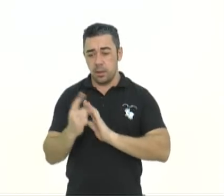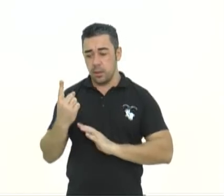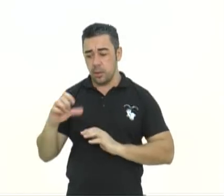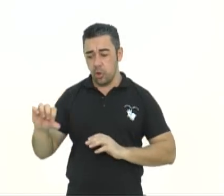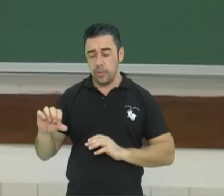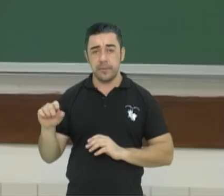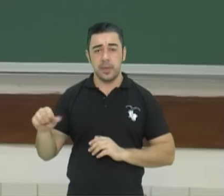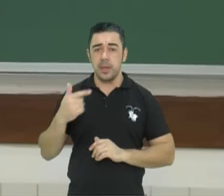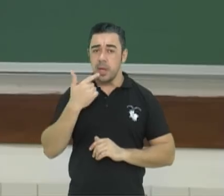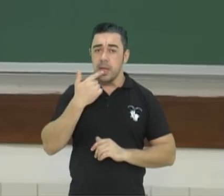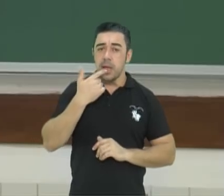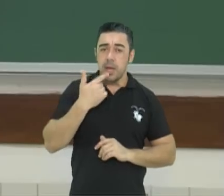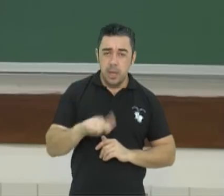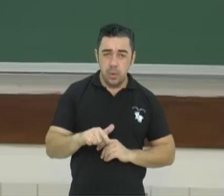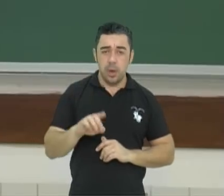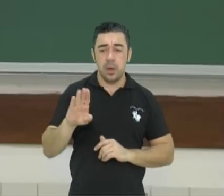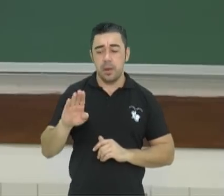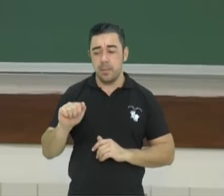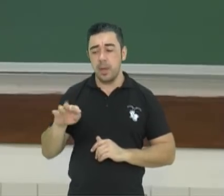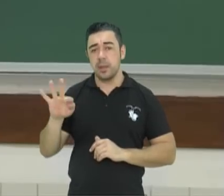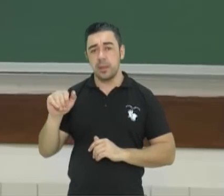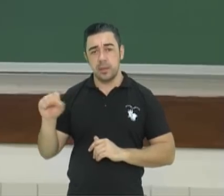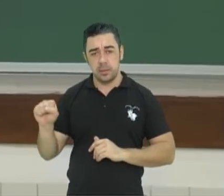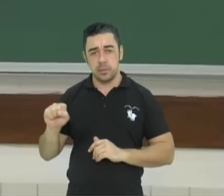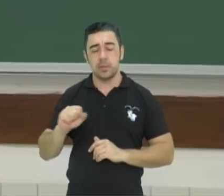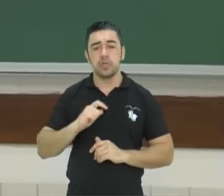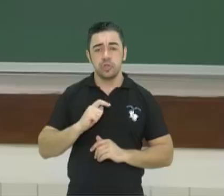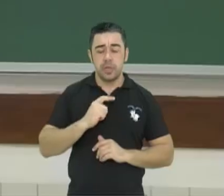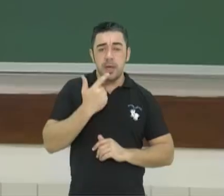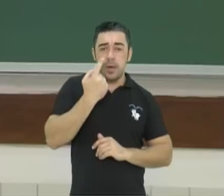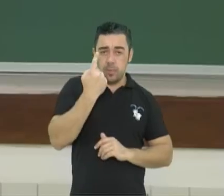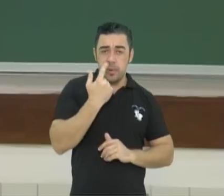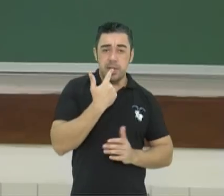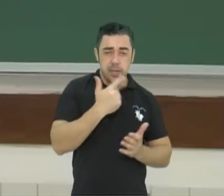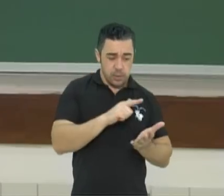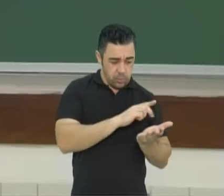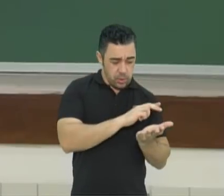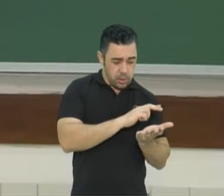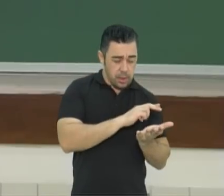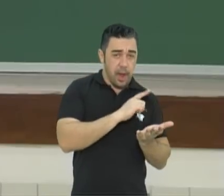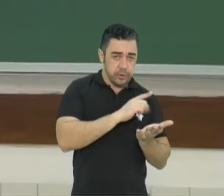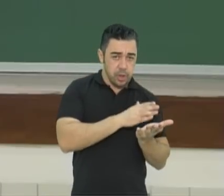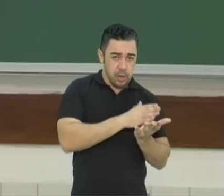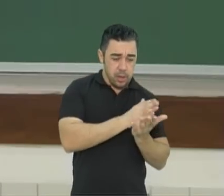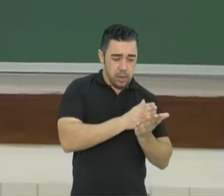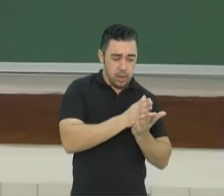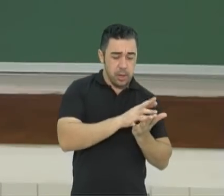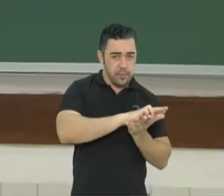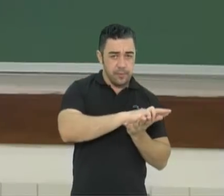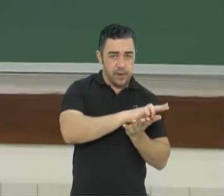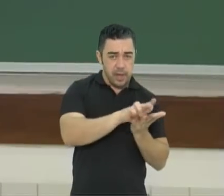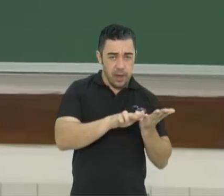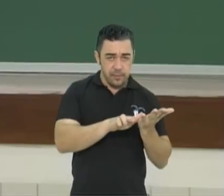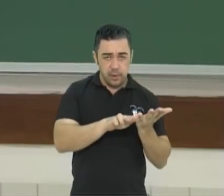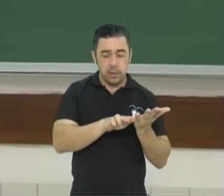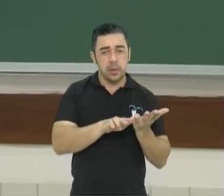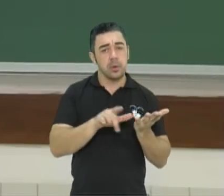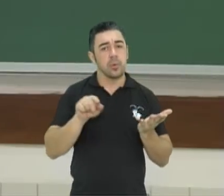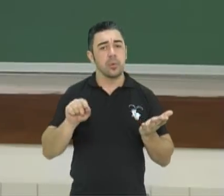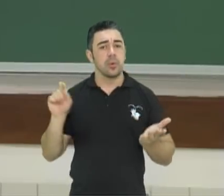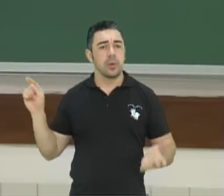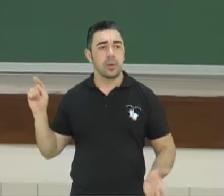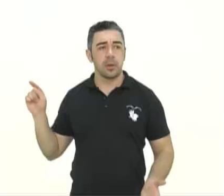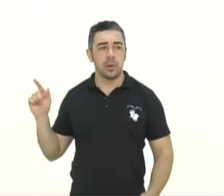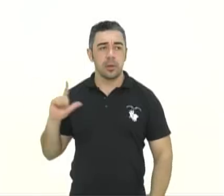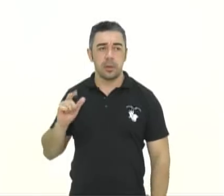bantas. Então eram várias línguas que derivavam de uma língua mãe, né, de um tronco linguístico chamado de banto, que é o